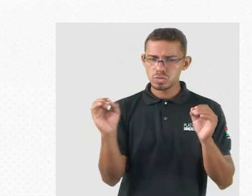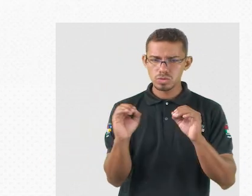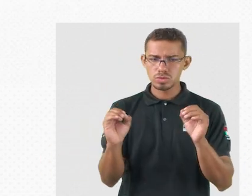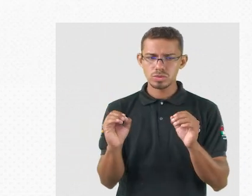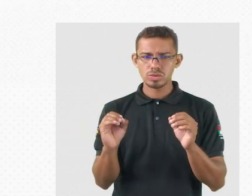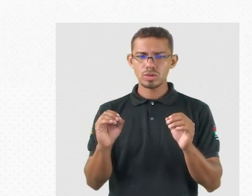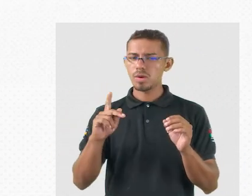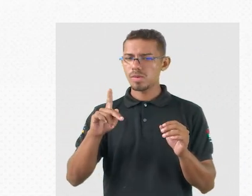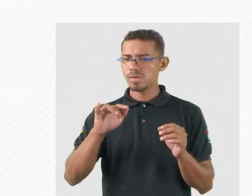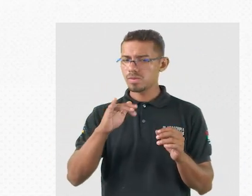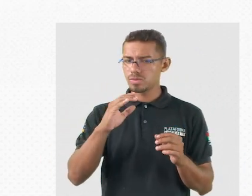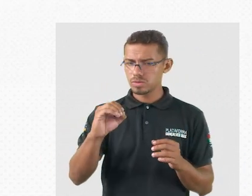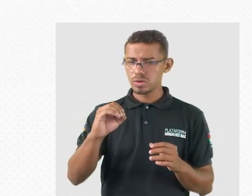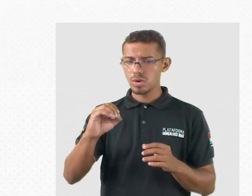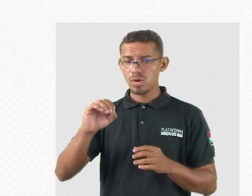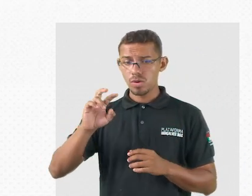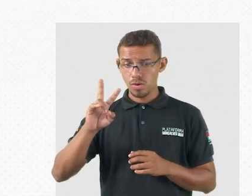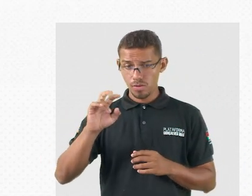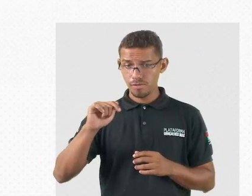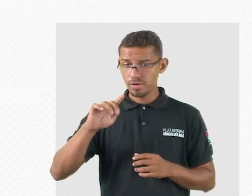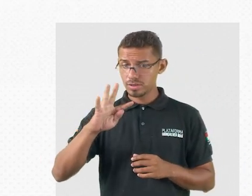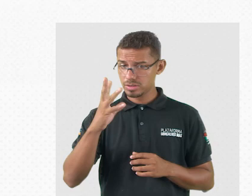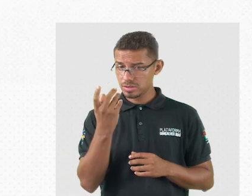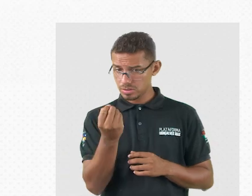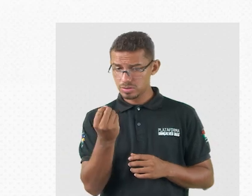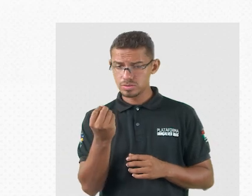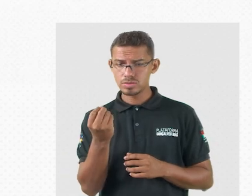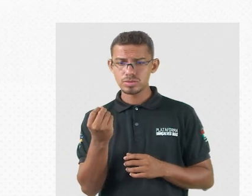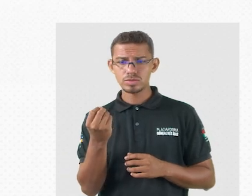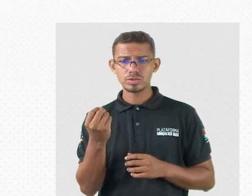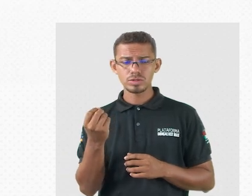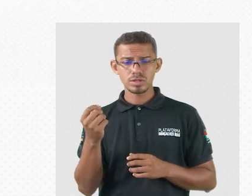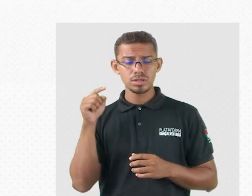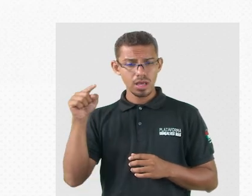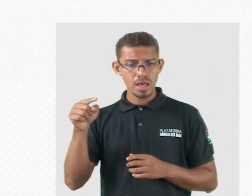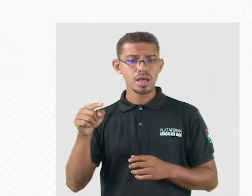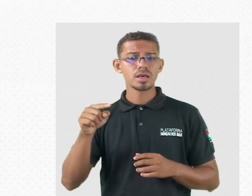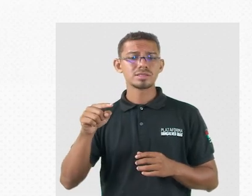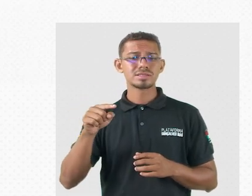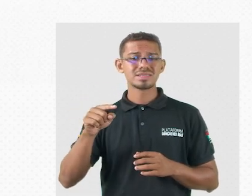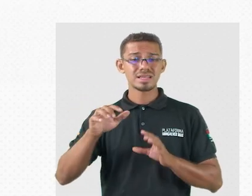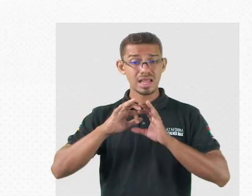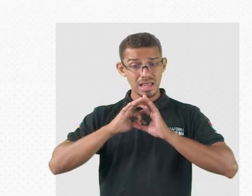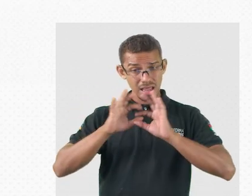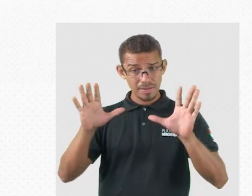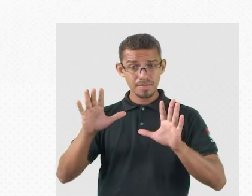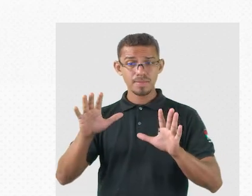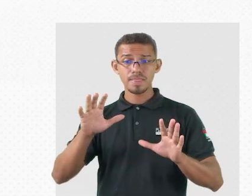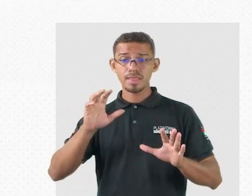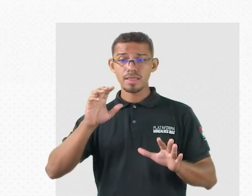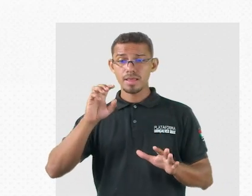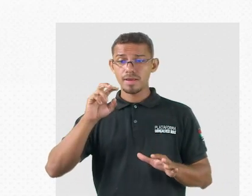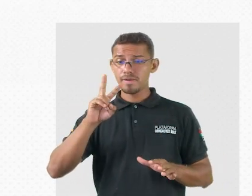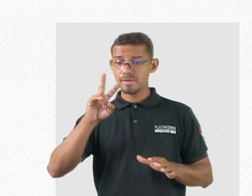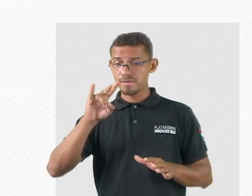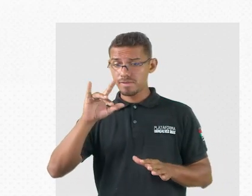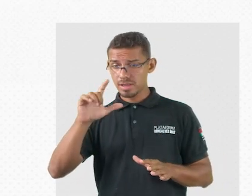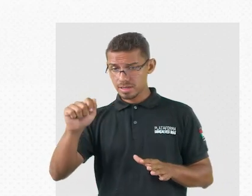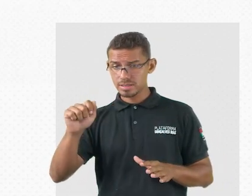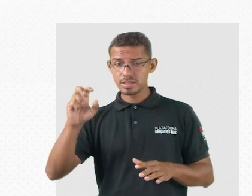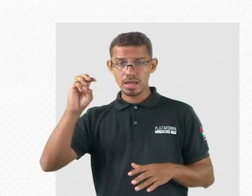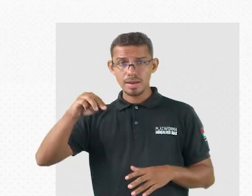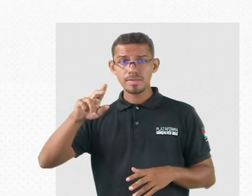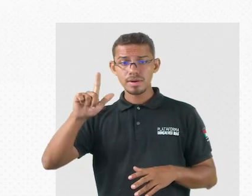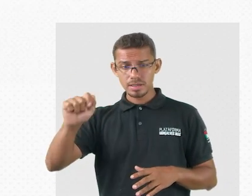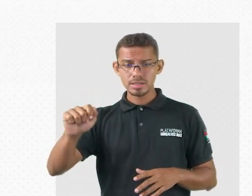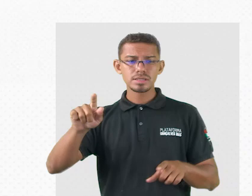presos. Então, o vaqueiro Raimundo Gomes iniciou, né, a revolta ao libertar os prisioneiros em Vila da Manga. Então, isso é um